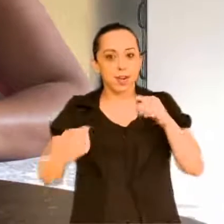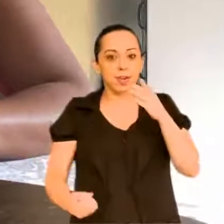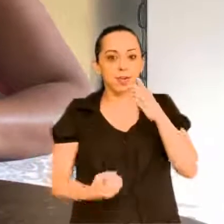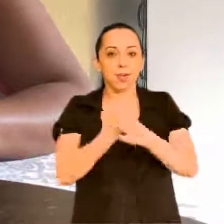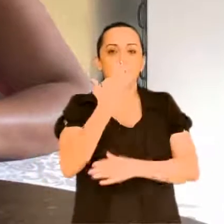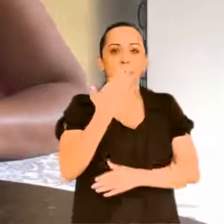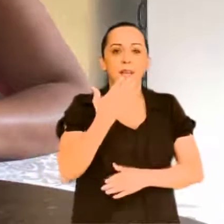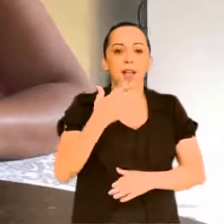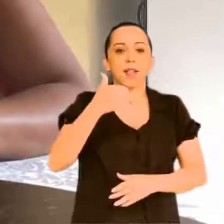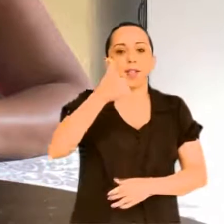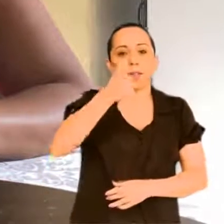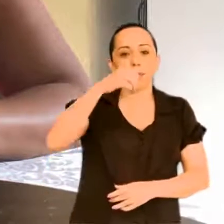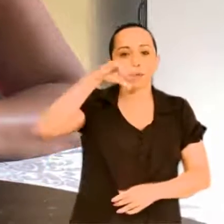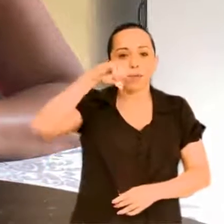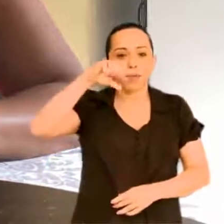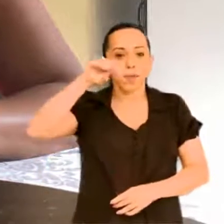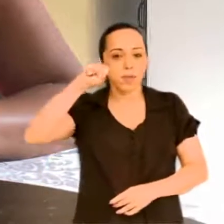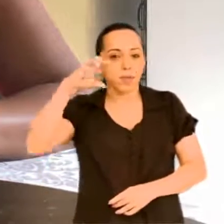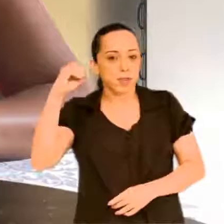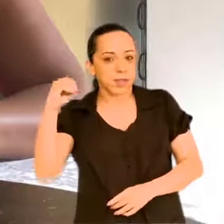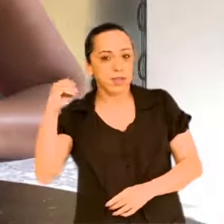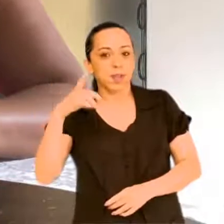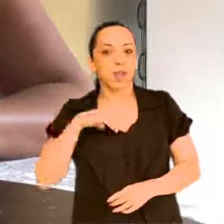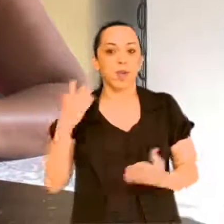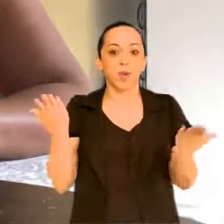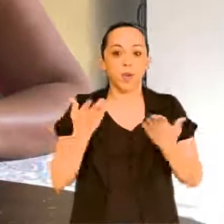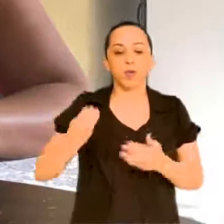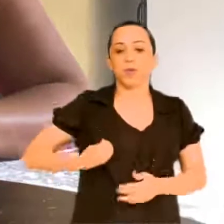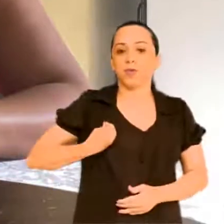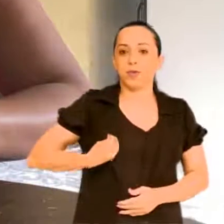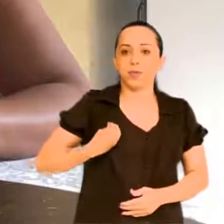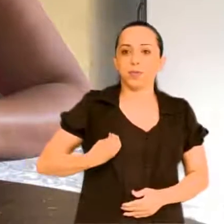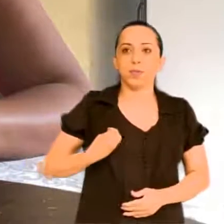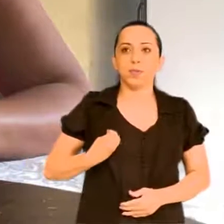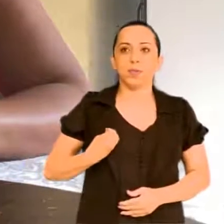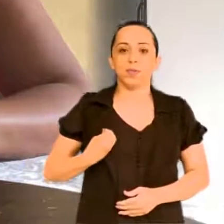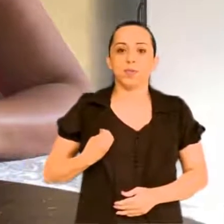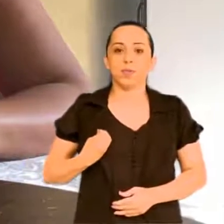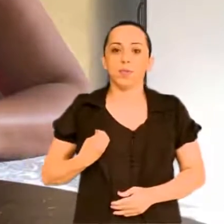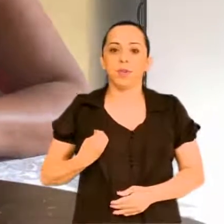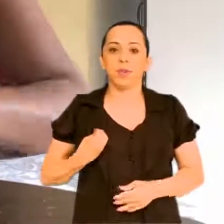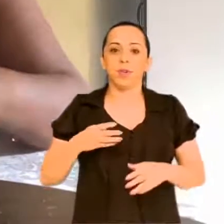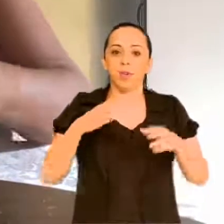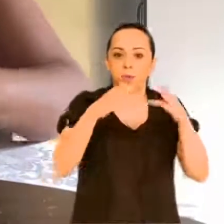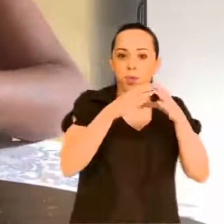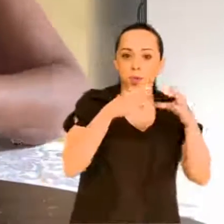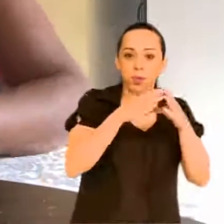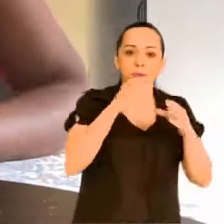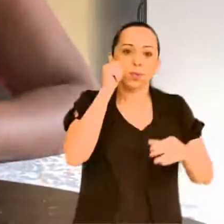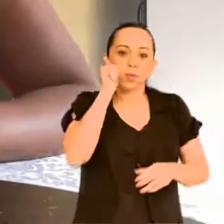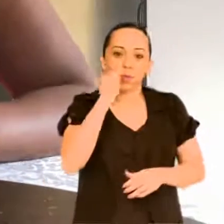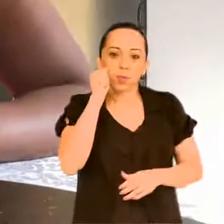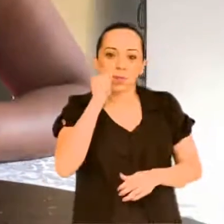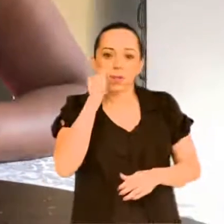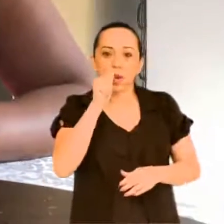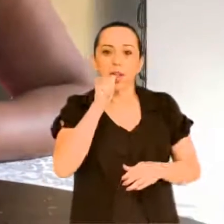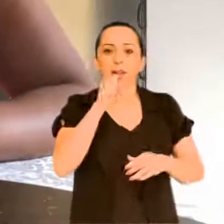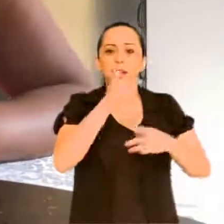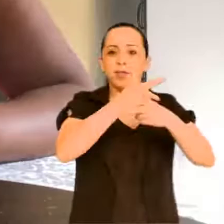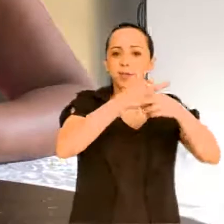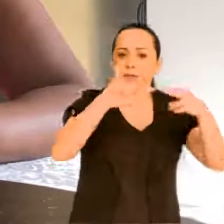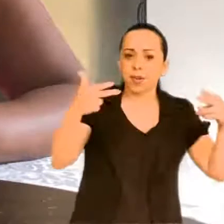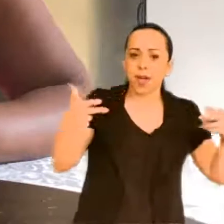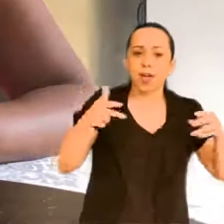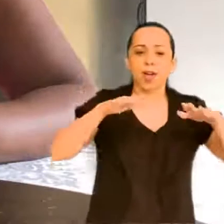Negra de Patinga. Foi criado na década de 80. Participo hoje, atualmente, do